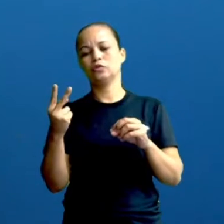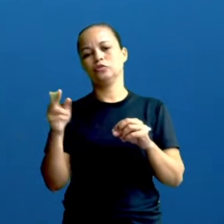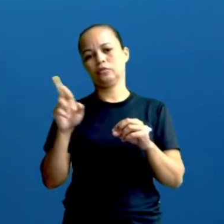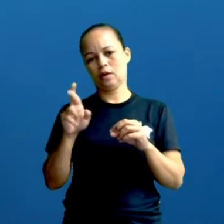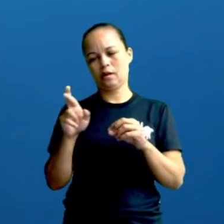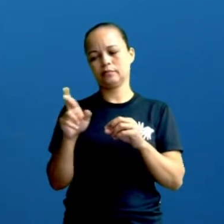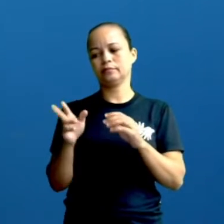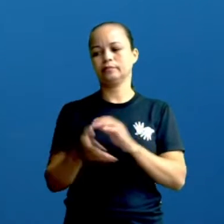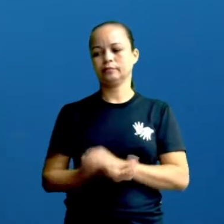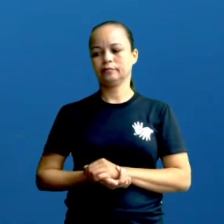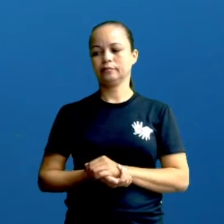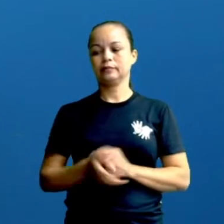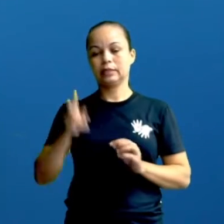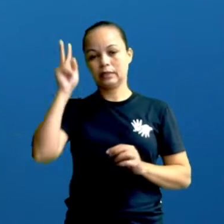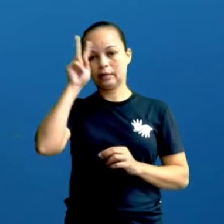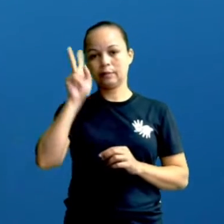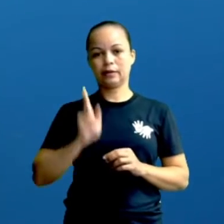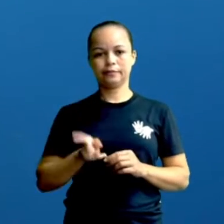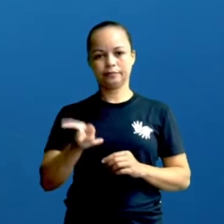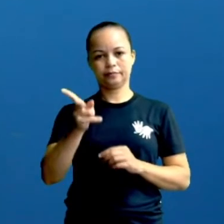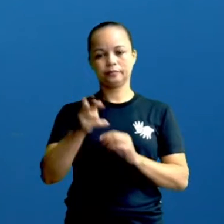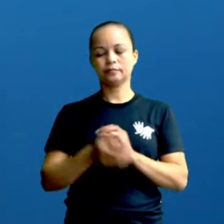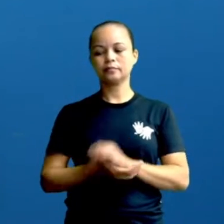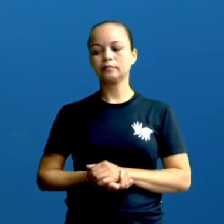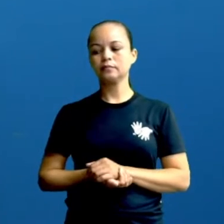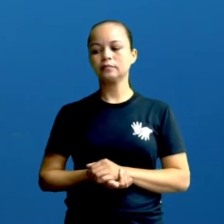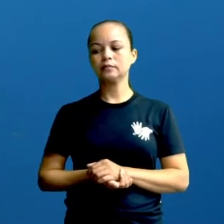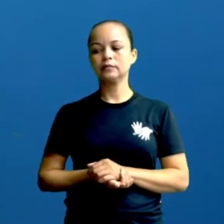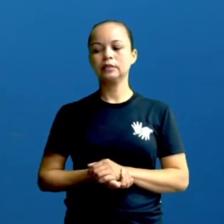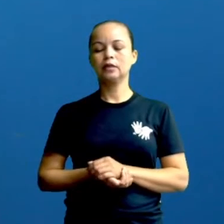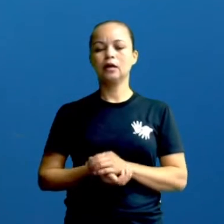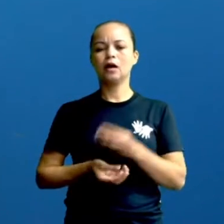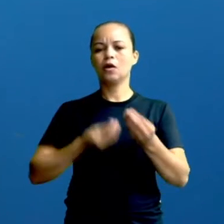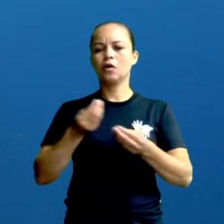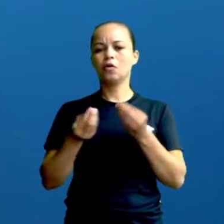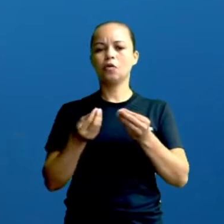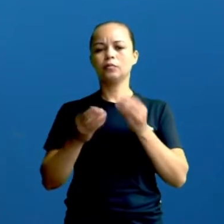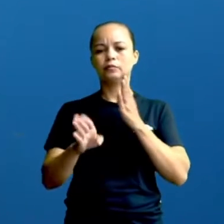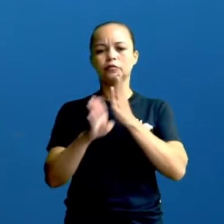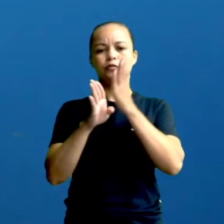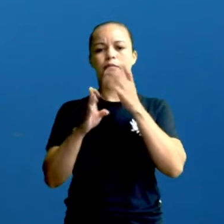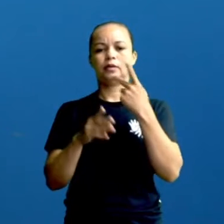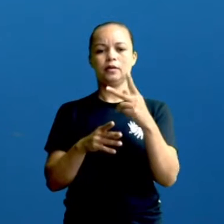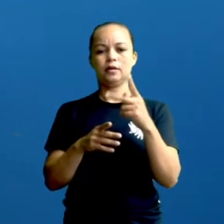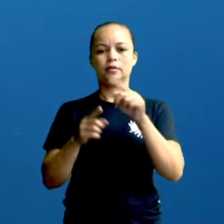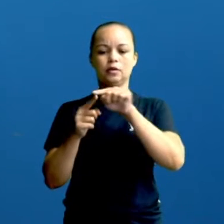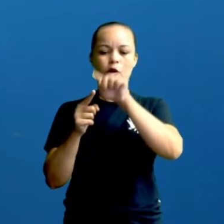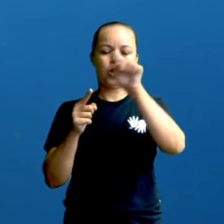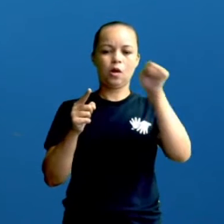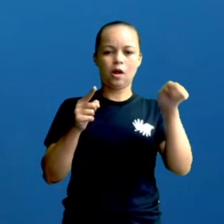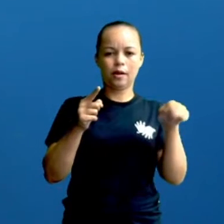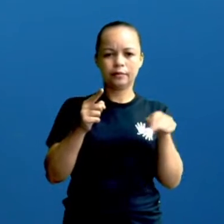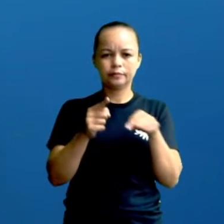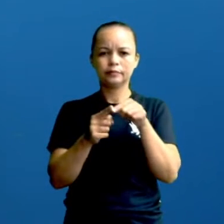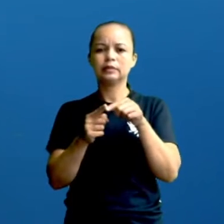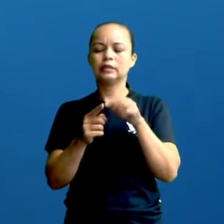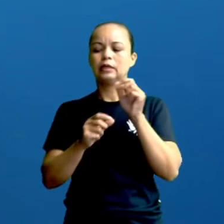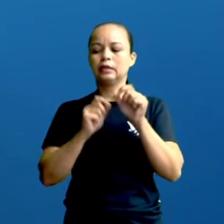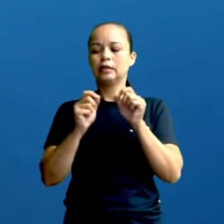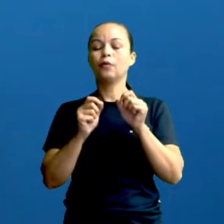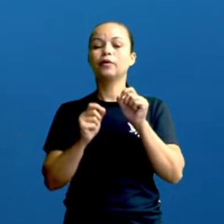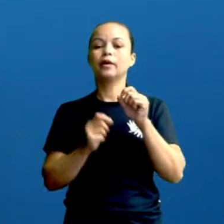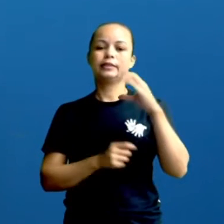lá. A fórmula para descobrirmos o comprimento dessa circunferência é sec